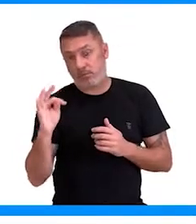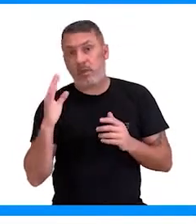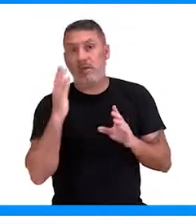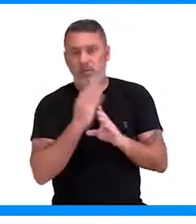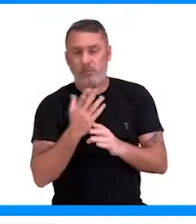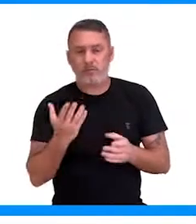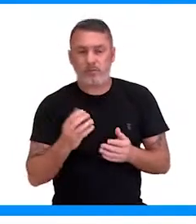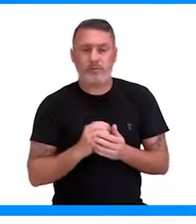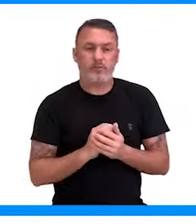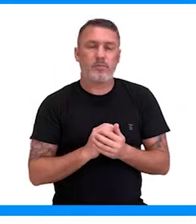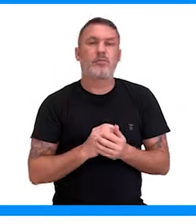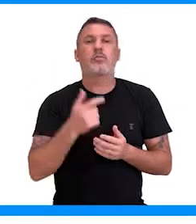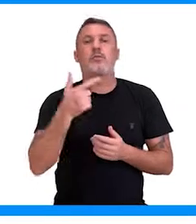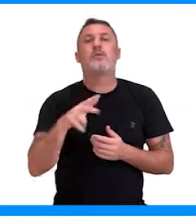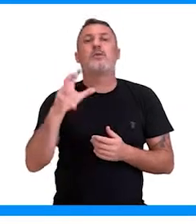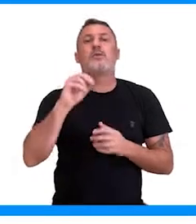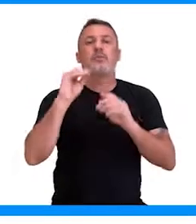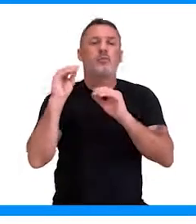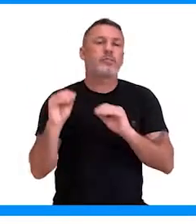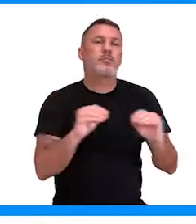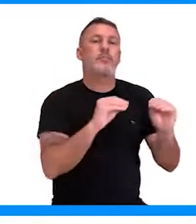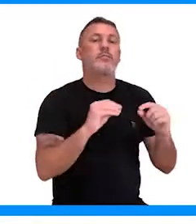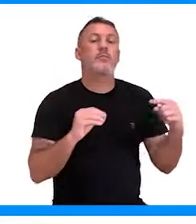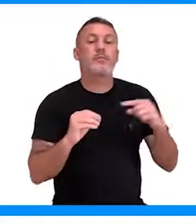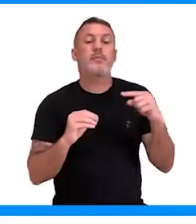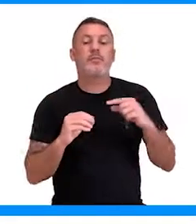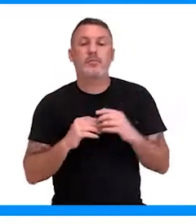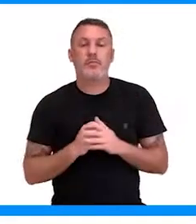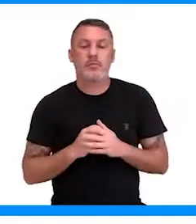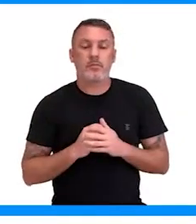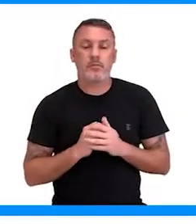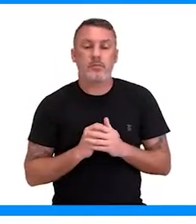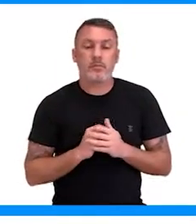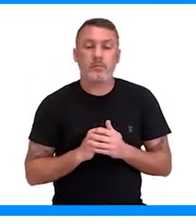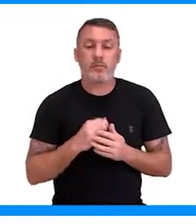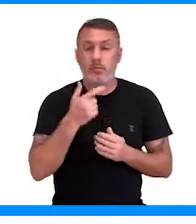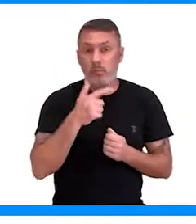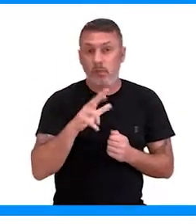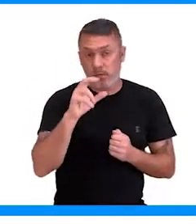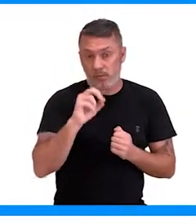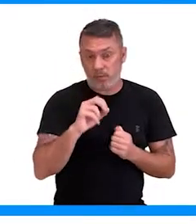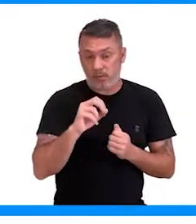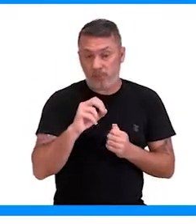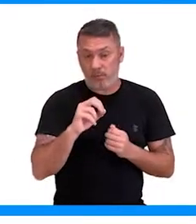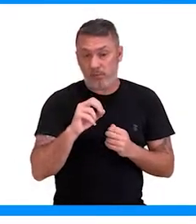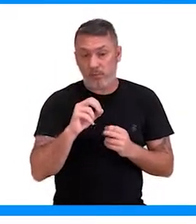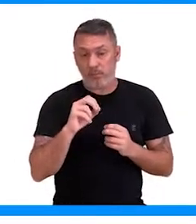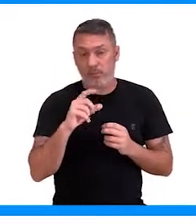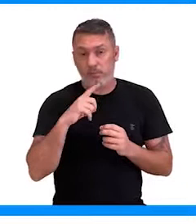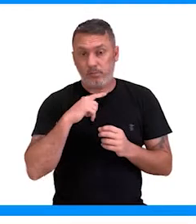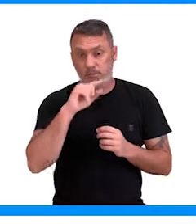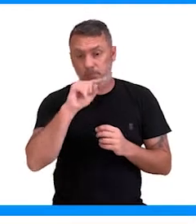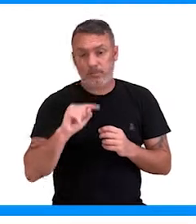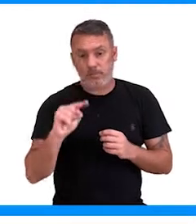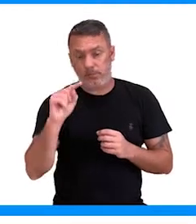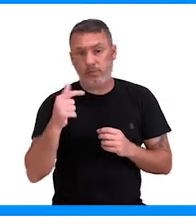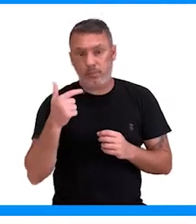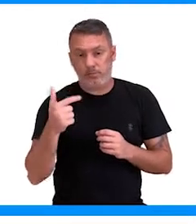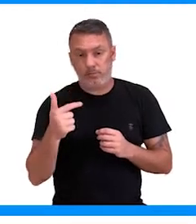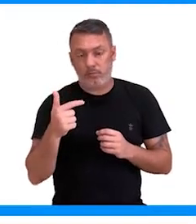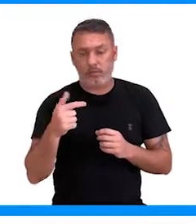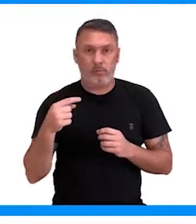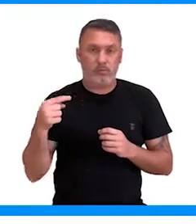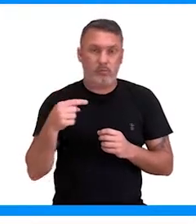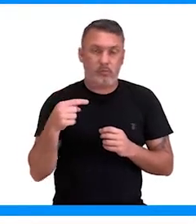quero descobrir. Passo 250 para o outro lado subtraindo, vai ser ó, menos 250 raiz de